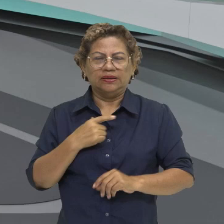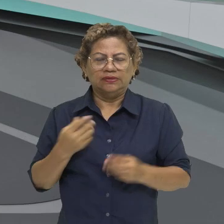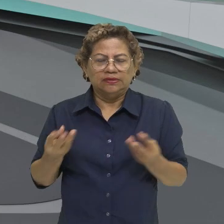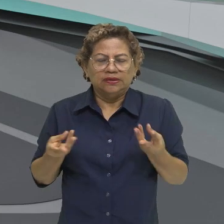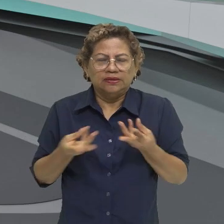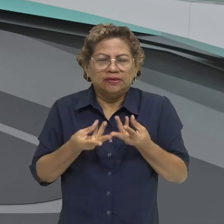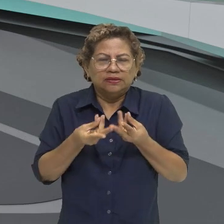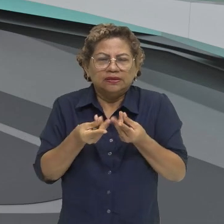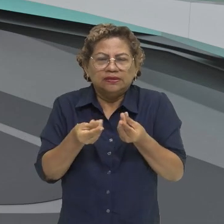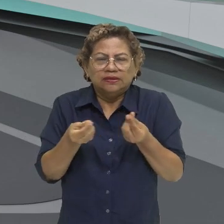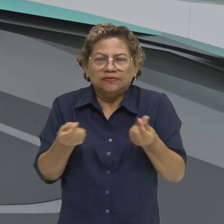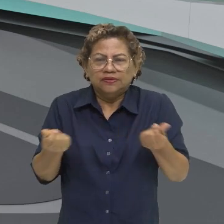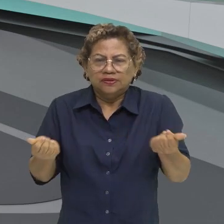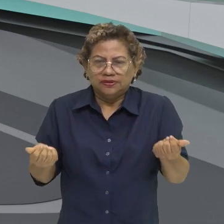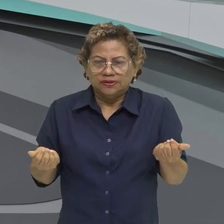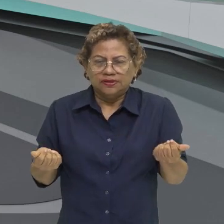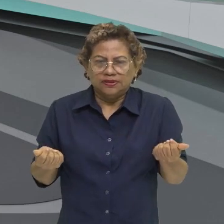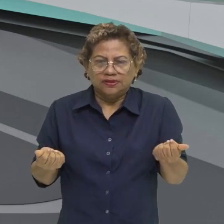De quê? De